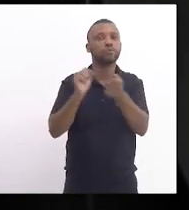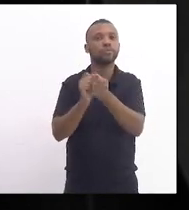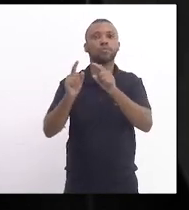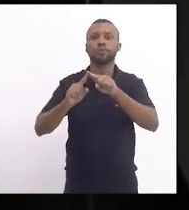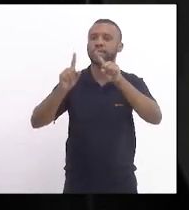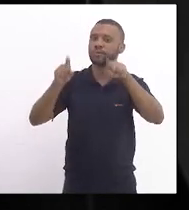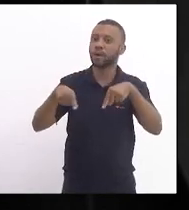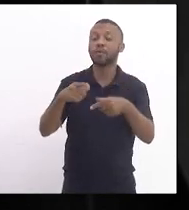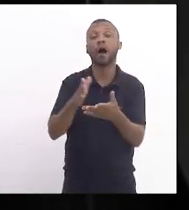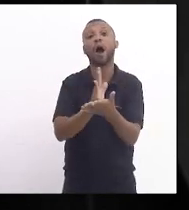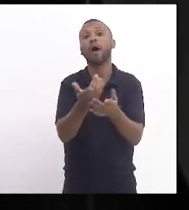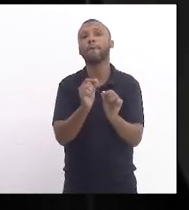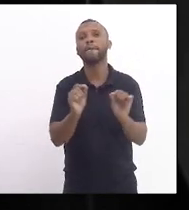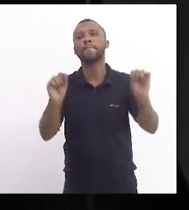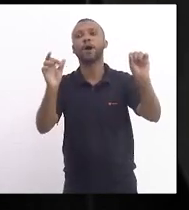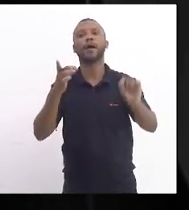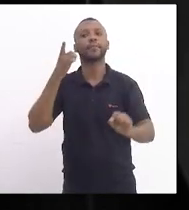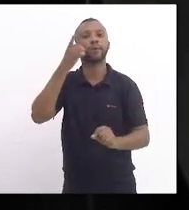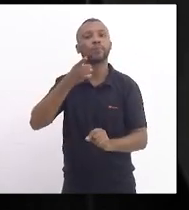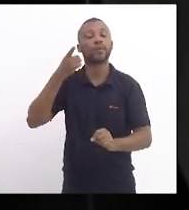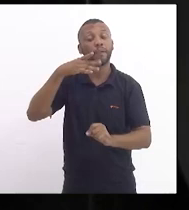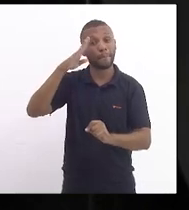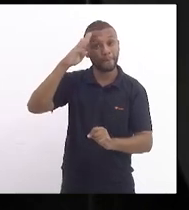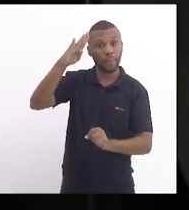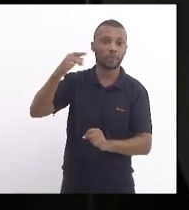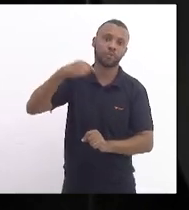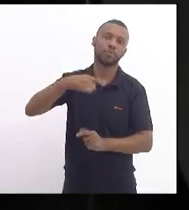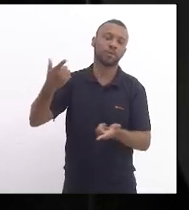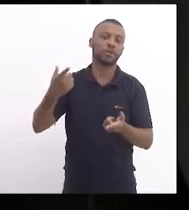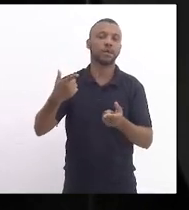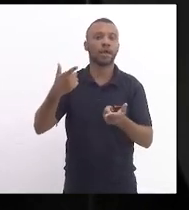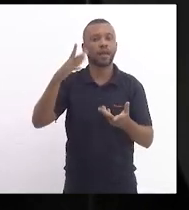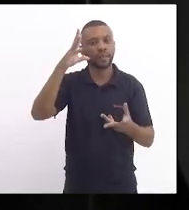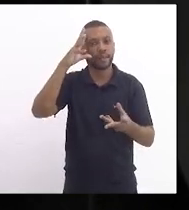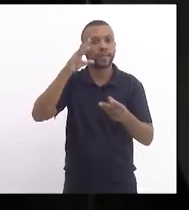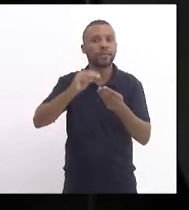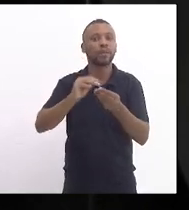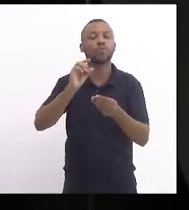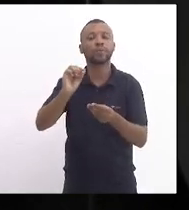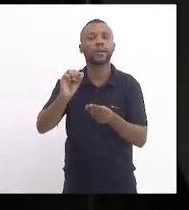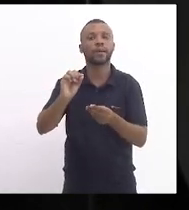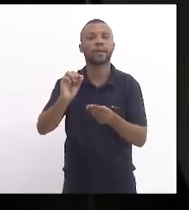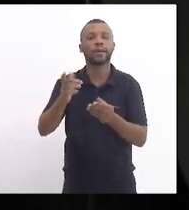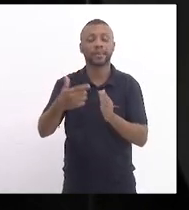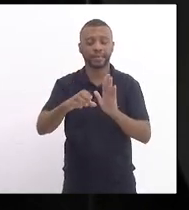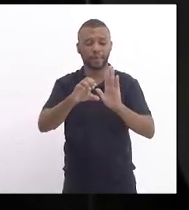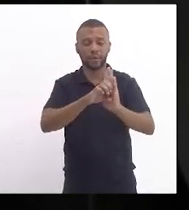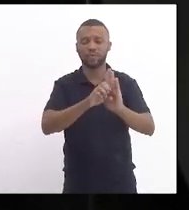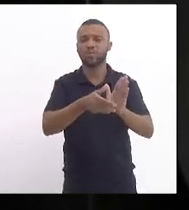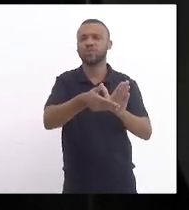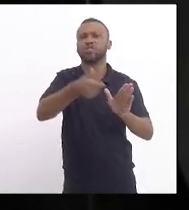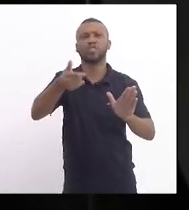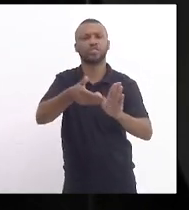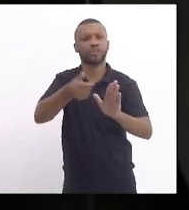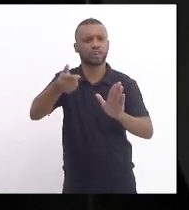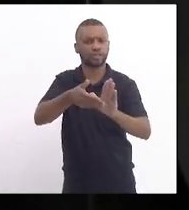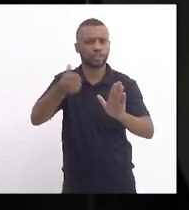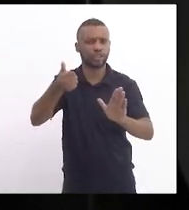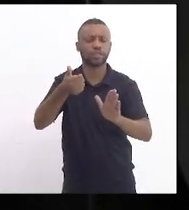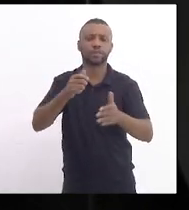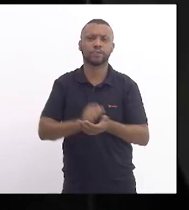e por alguns deputados inclusive por mim e entendeu da reti é desse capítulo que